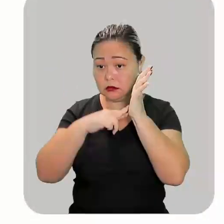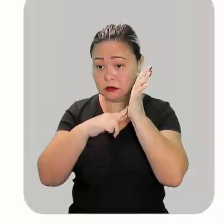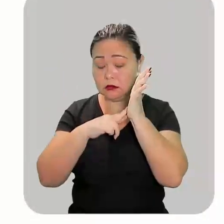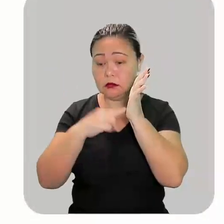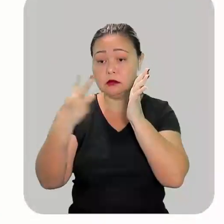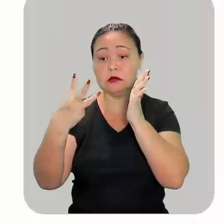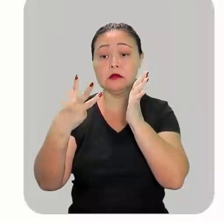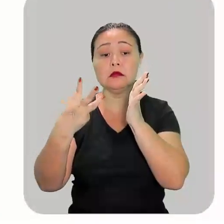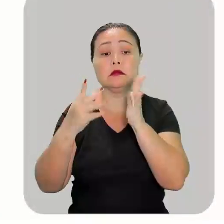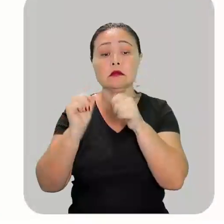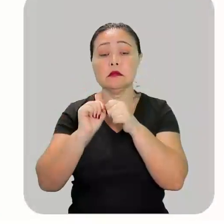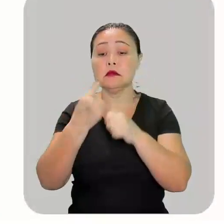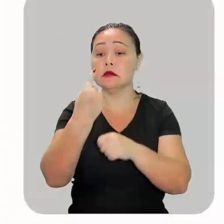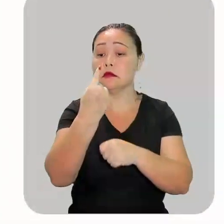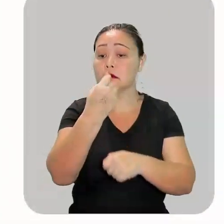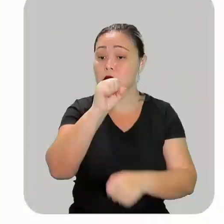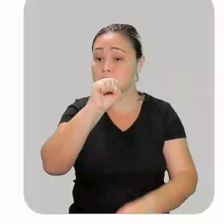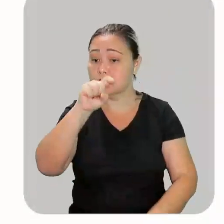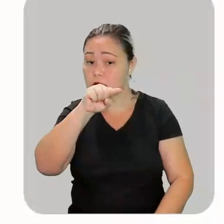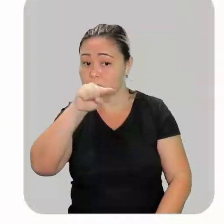ó. 1 segundo,